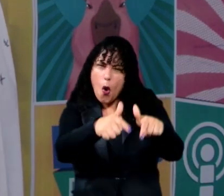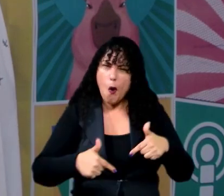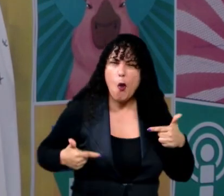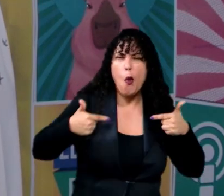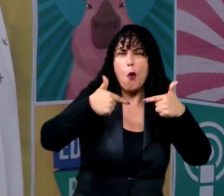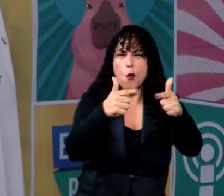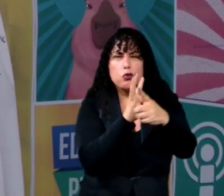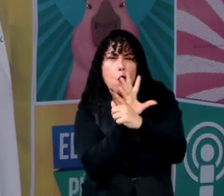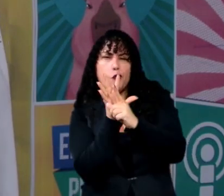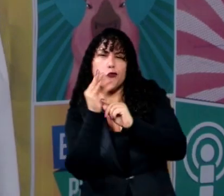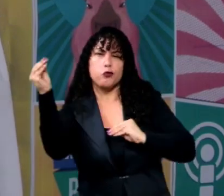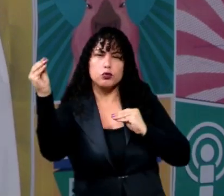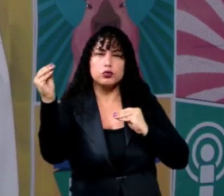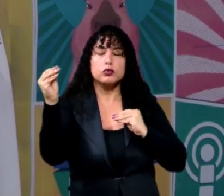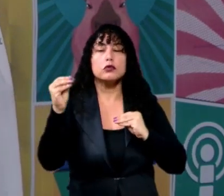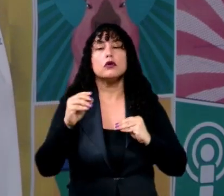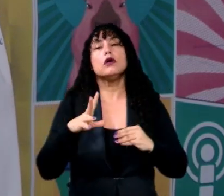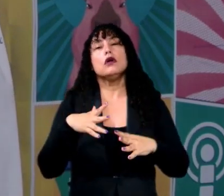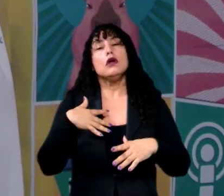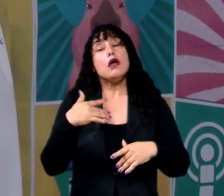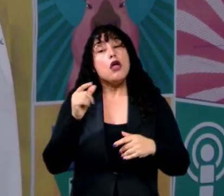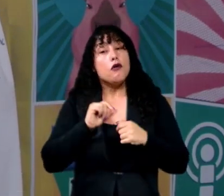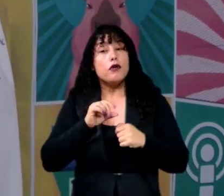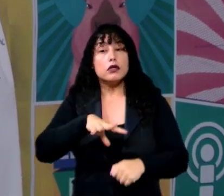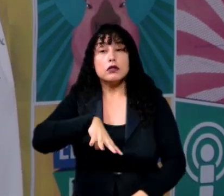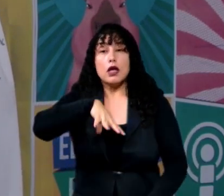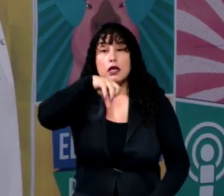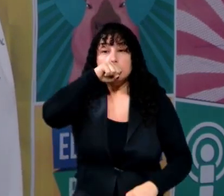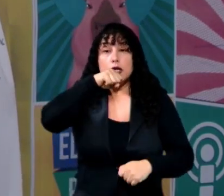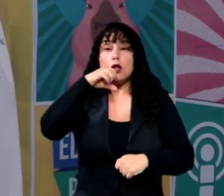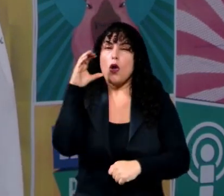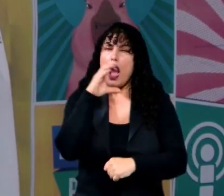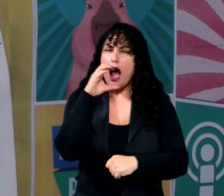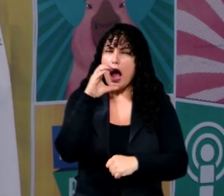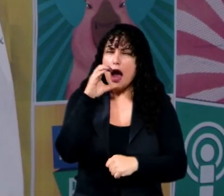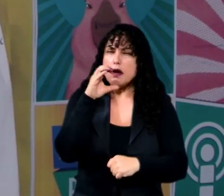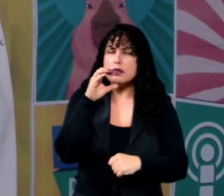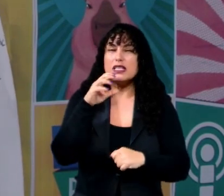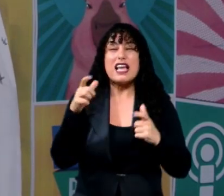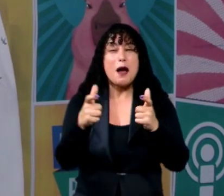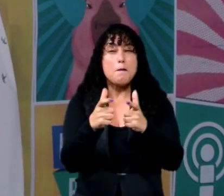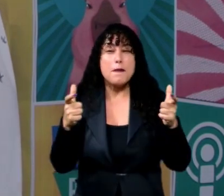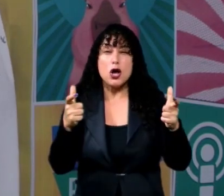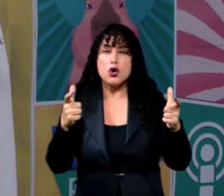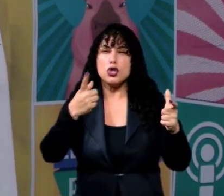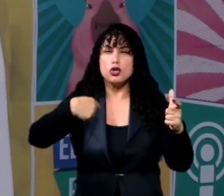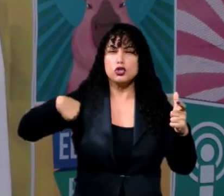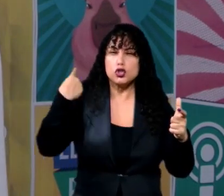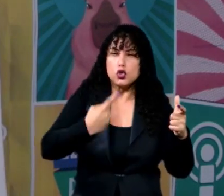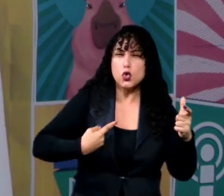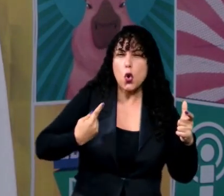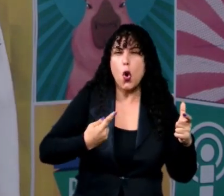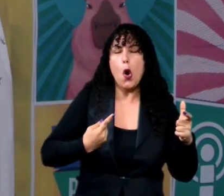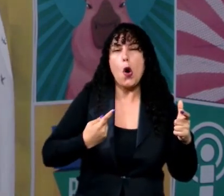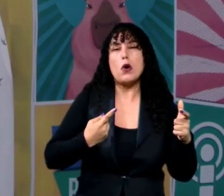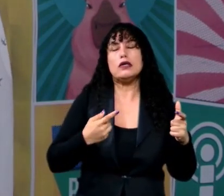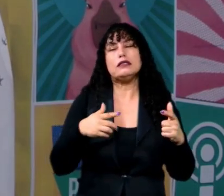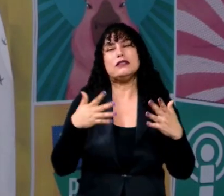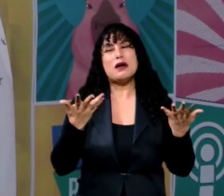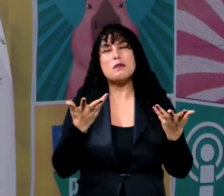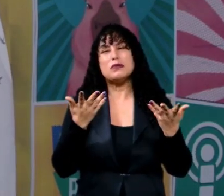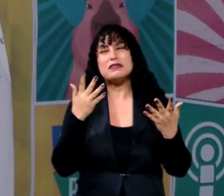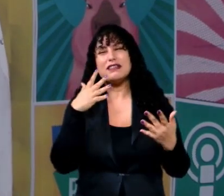eu fujo. Eu faço isso respirando curto. E a maioria de nós está